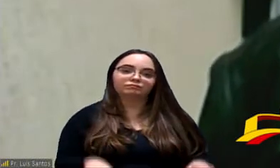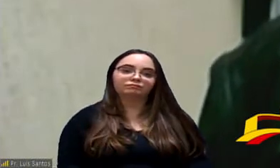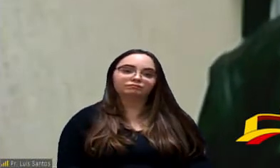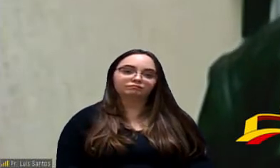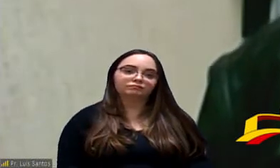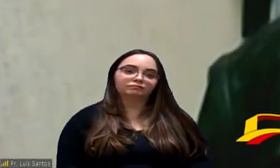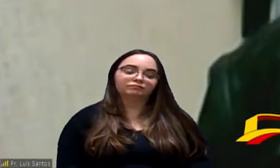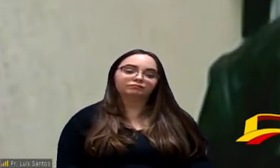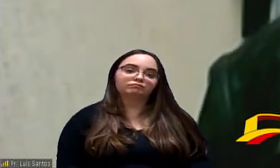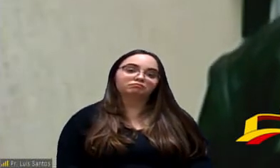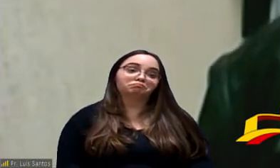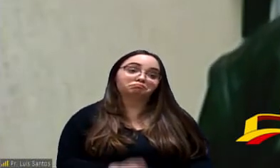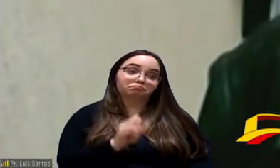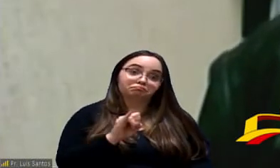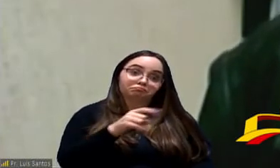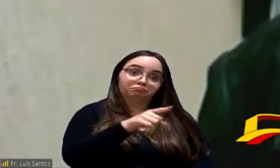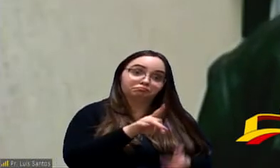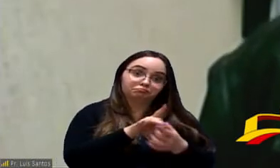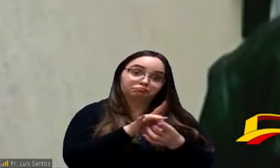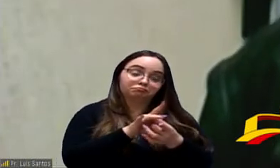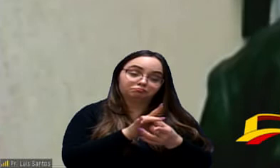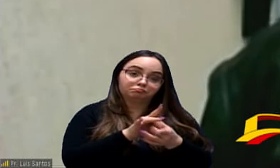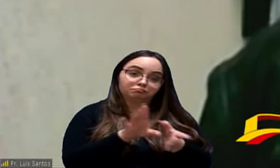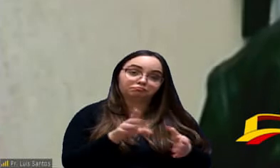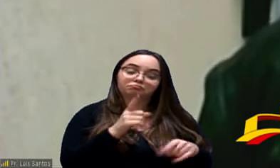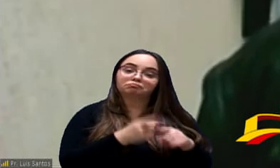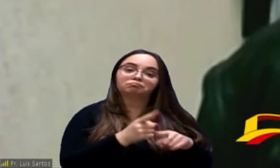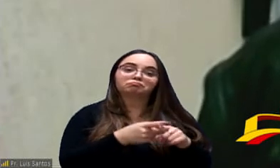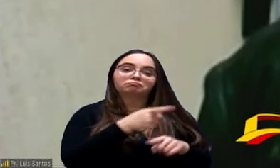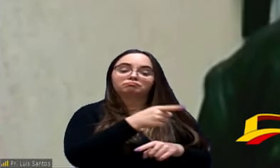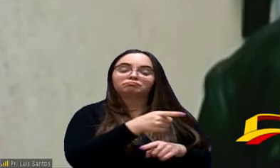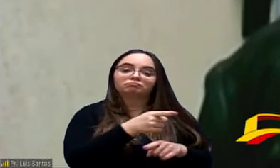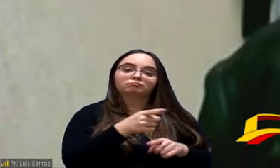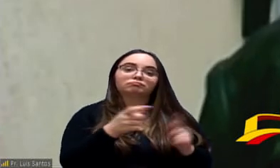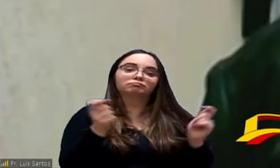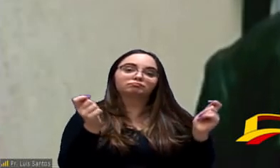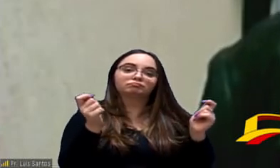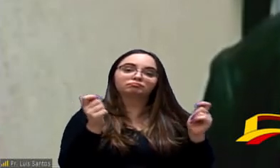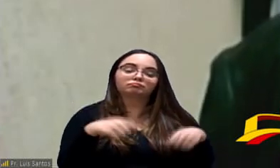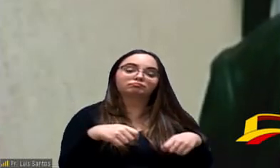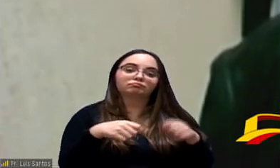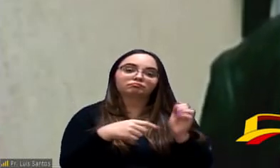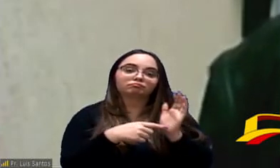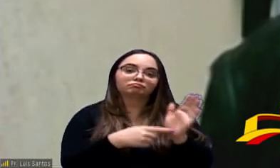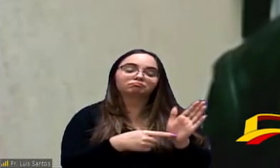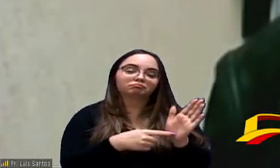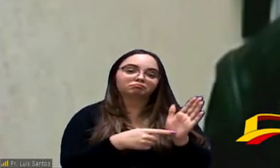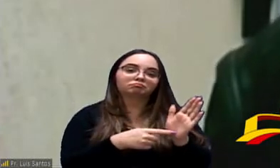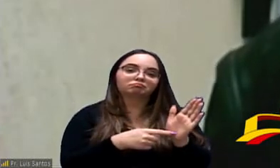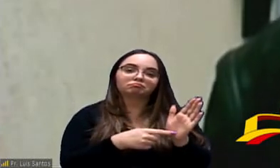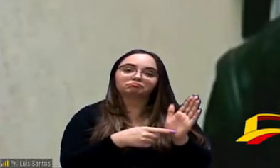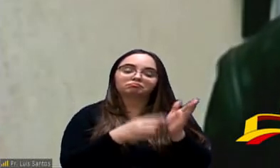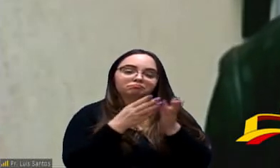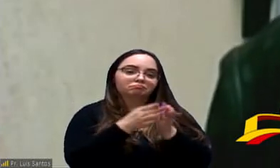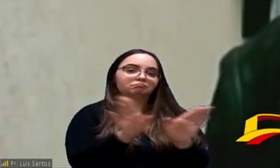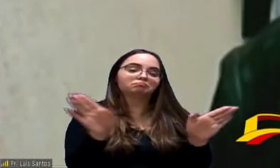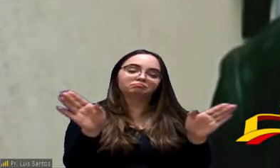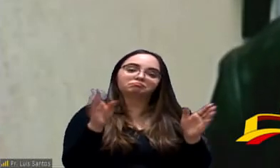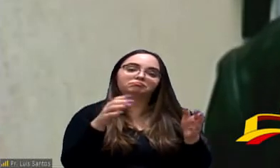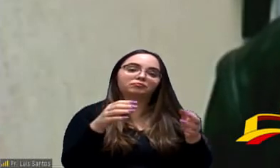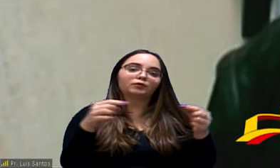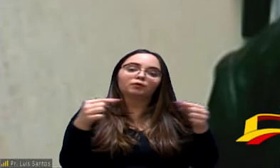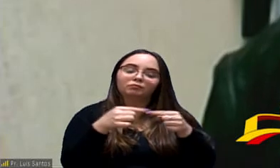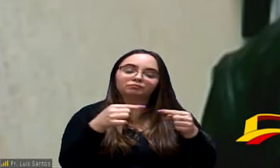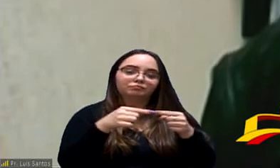a sua permissão, vereador Ítalo, porque ela representa, assim, de uma forma expoente mesmo, a